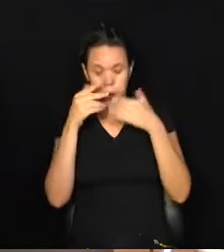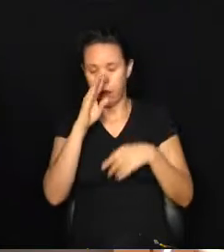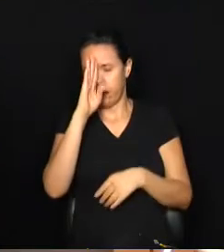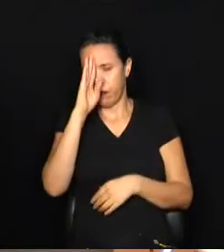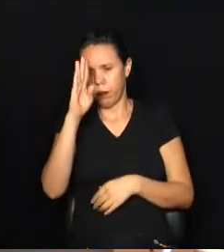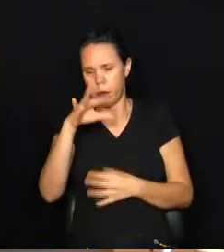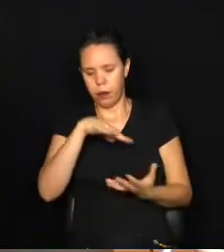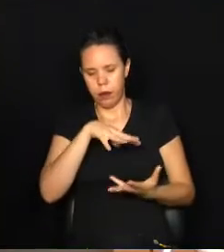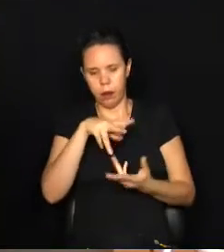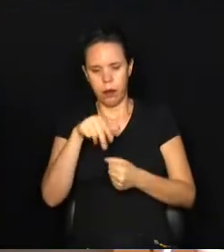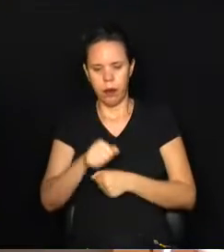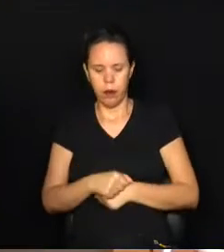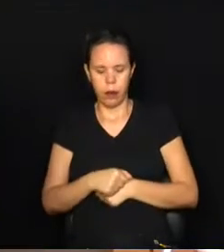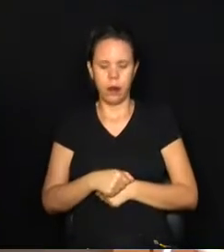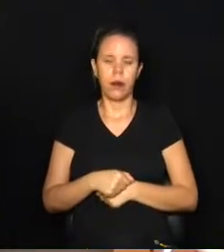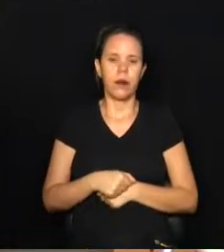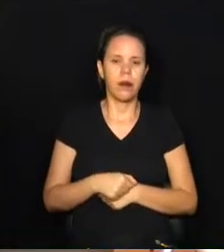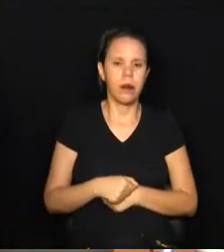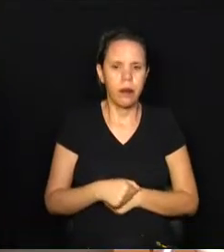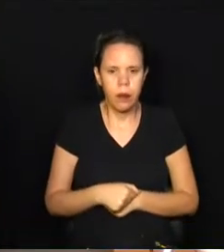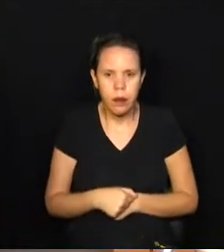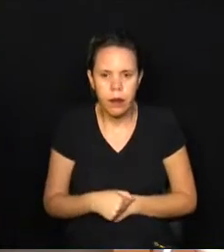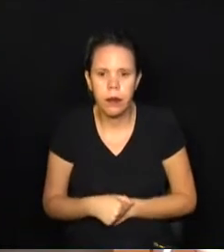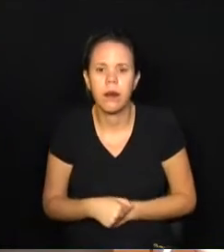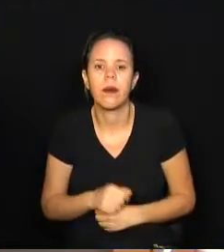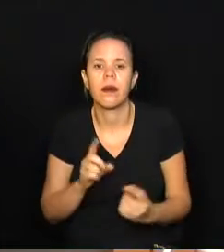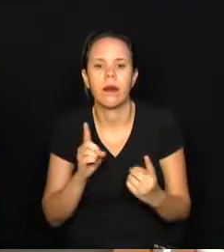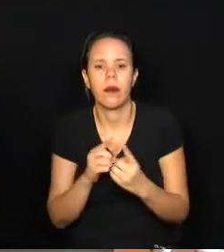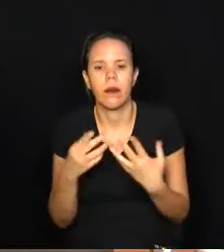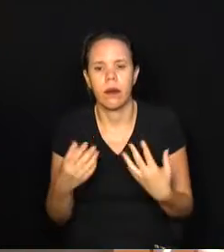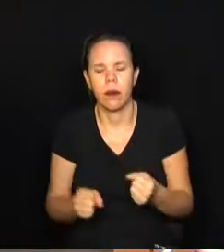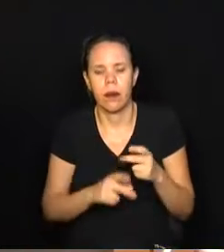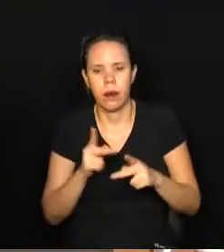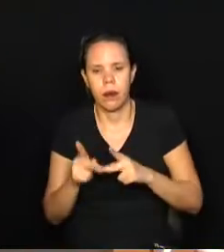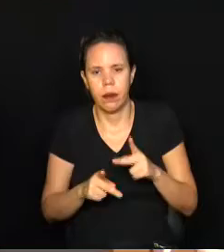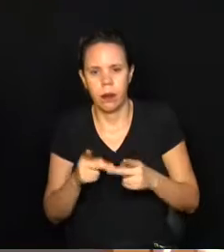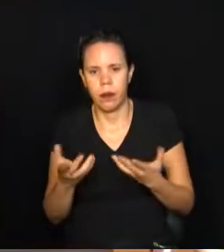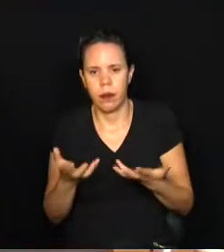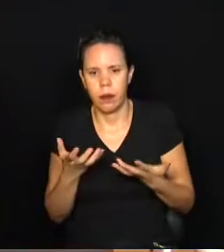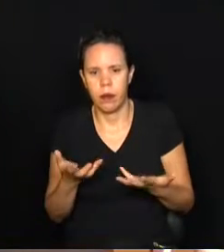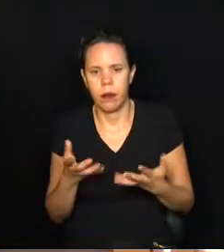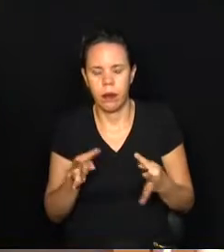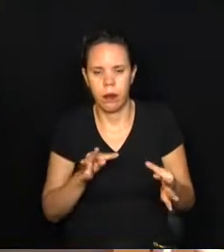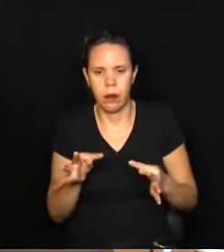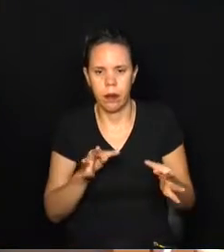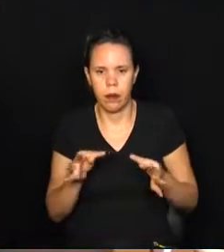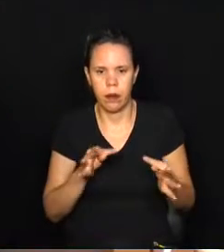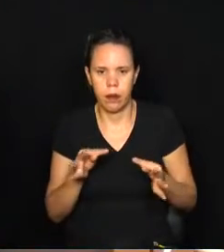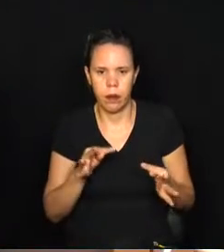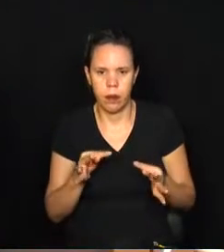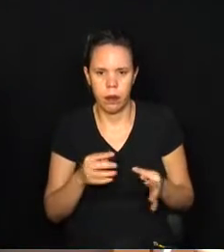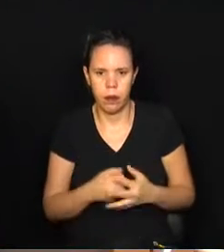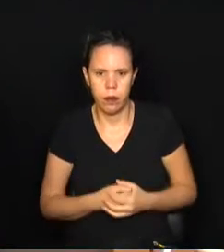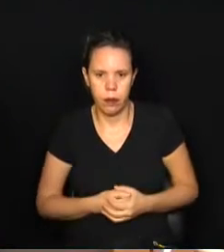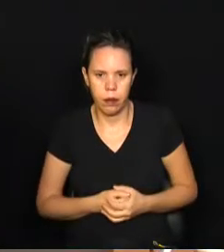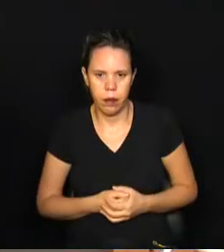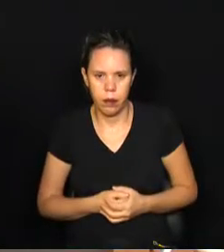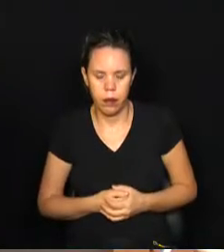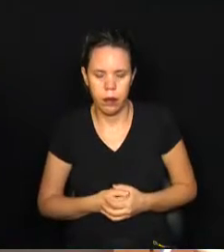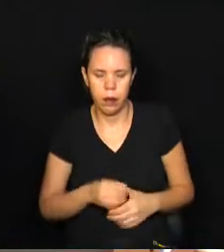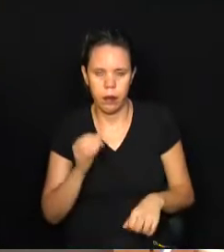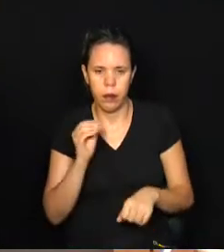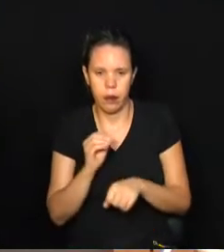no mundo todo que recepciona as pessoas que querem o tratamento, a